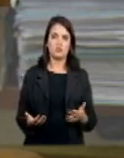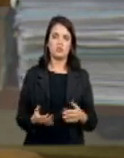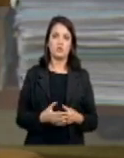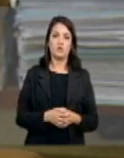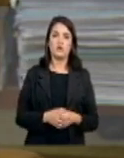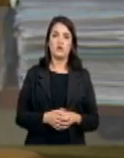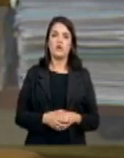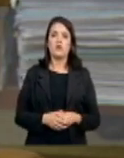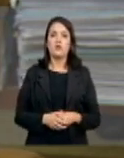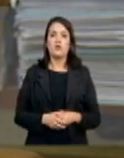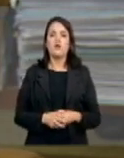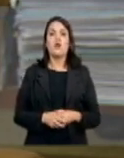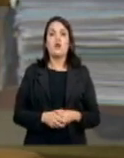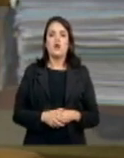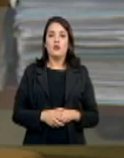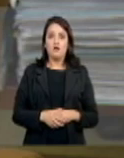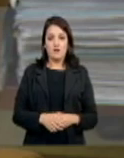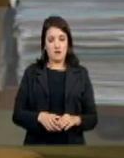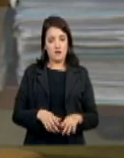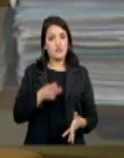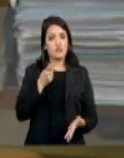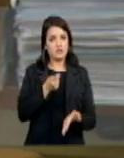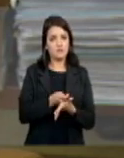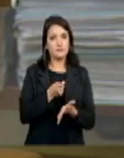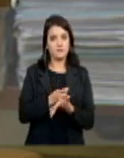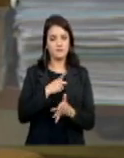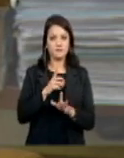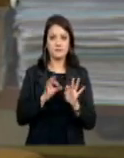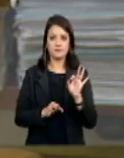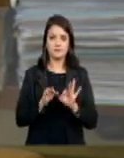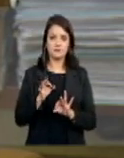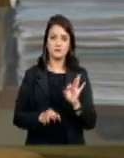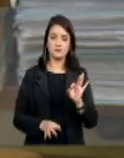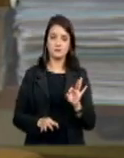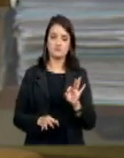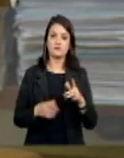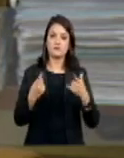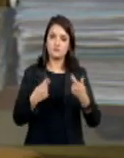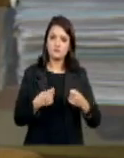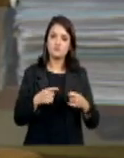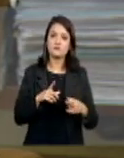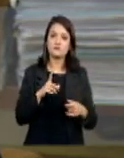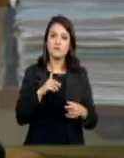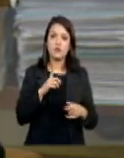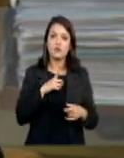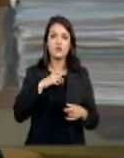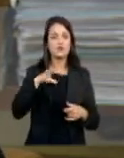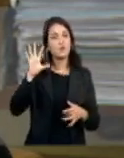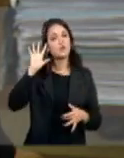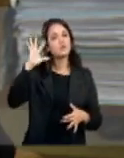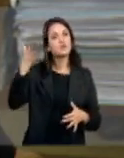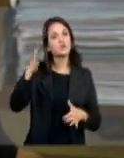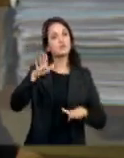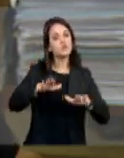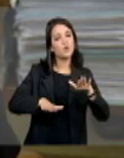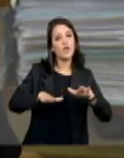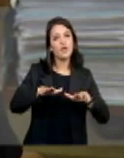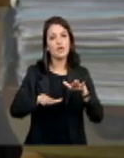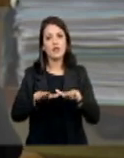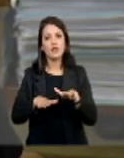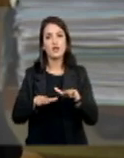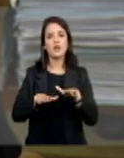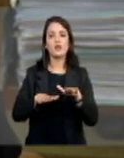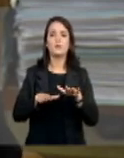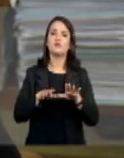a disciplina imposta pela ordem jurídica que se deverá promover a solução do justo equilíbrio entre as relações